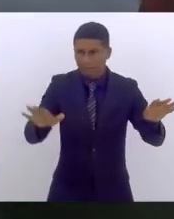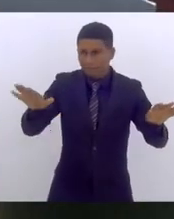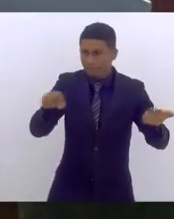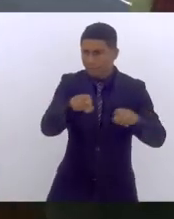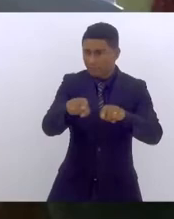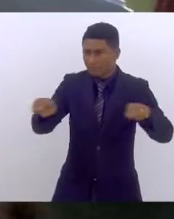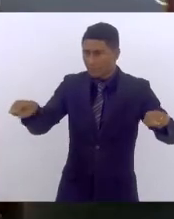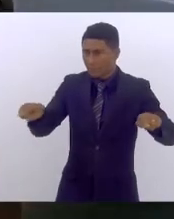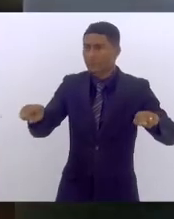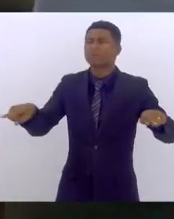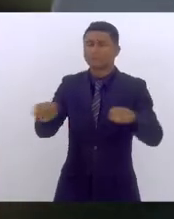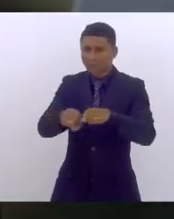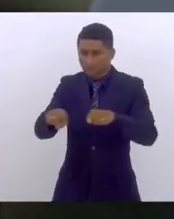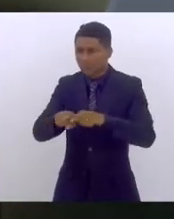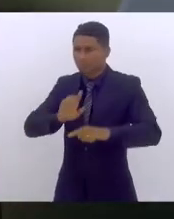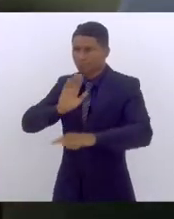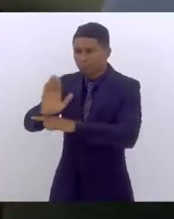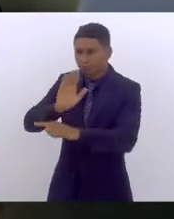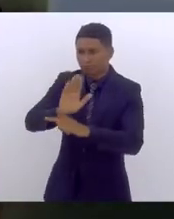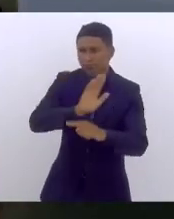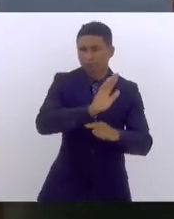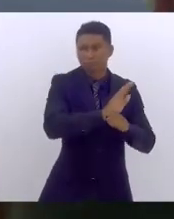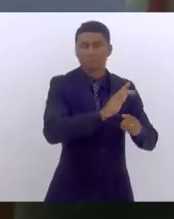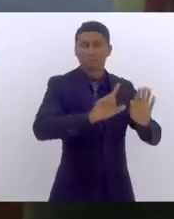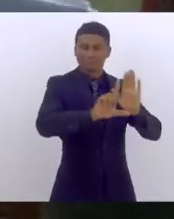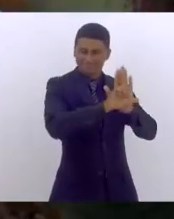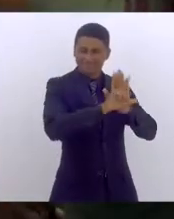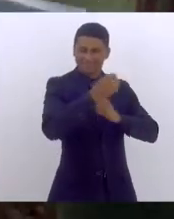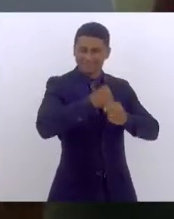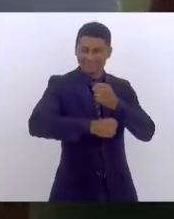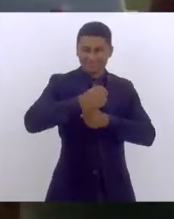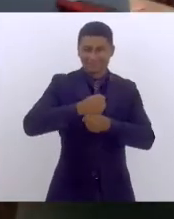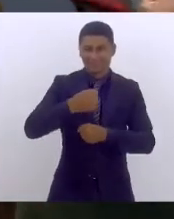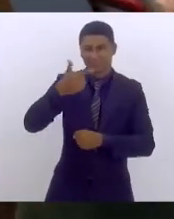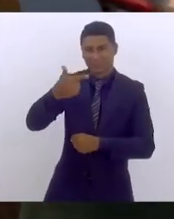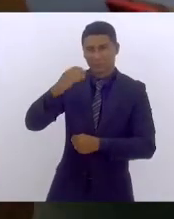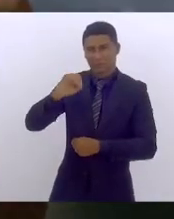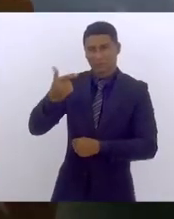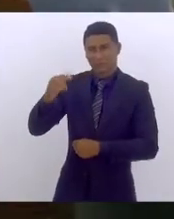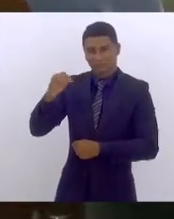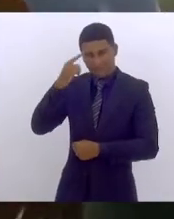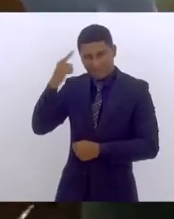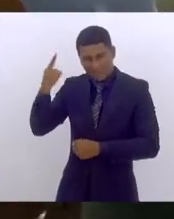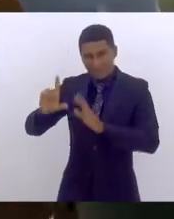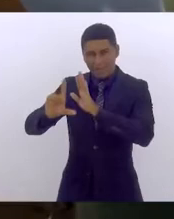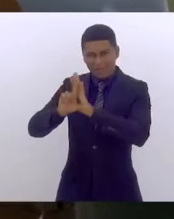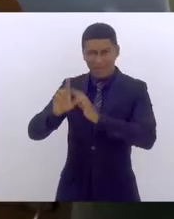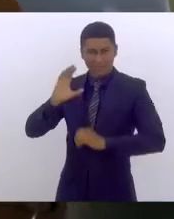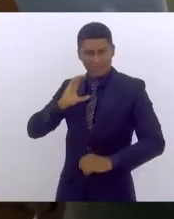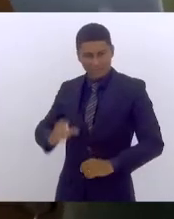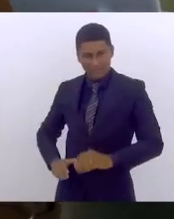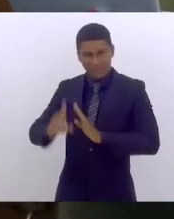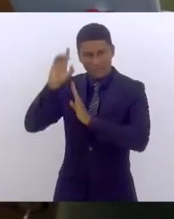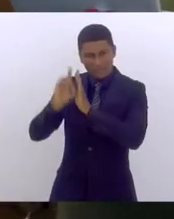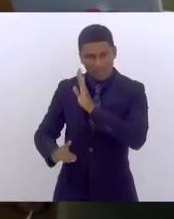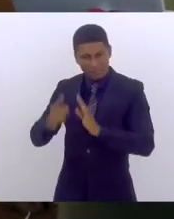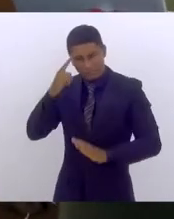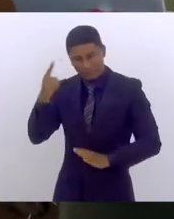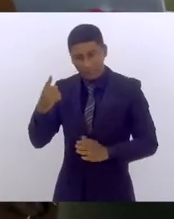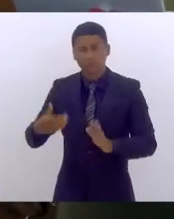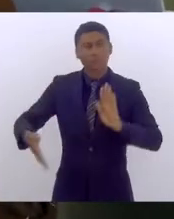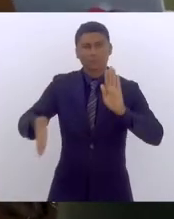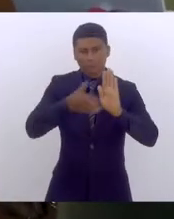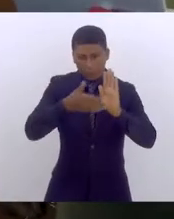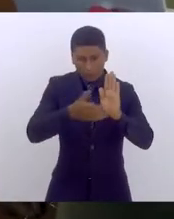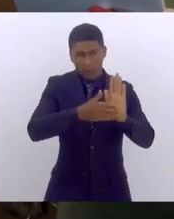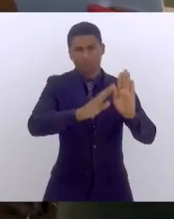lei, sancionada em 2020, que cria a agenda de desenvolvimento, cidadania e direitos, enfim, então, tem um conjunto de propostas que a gente